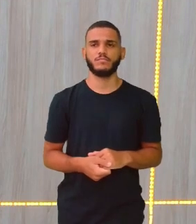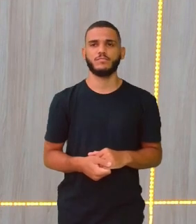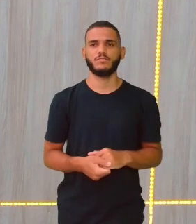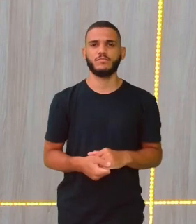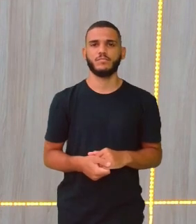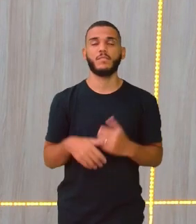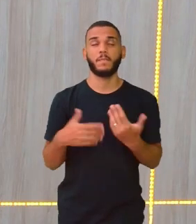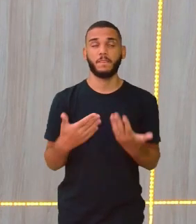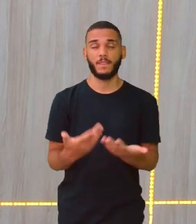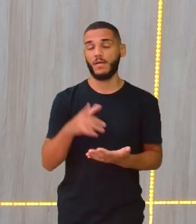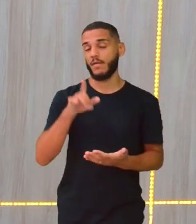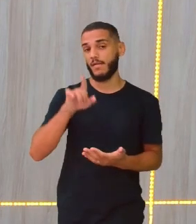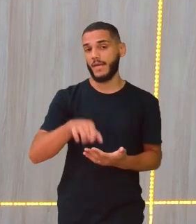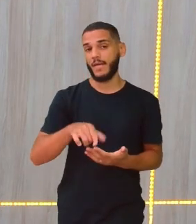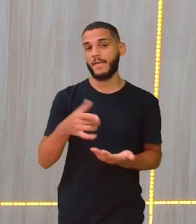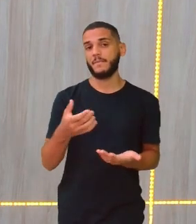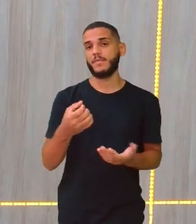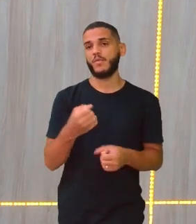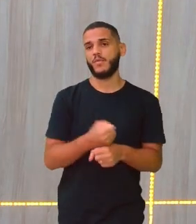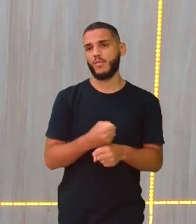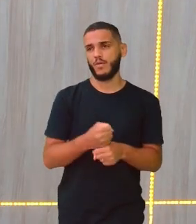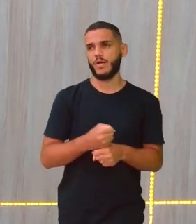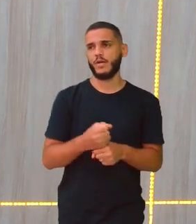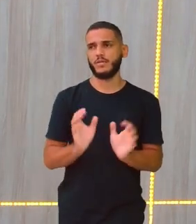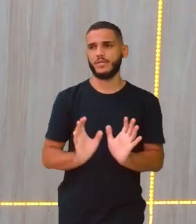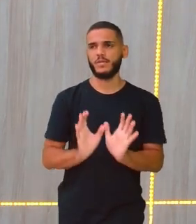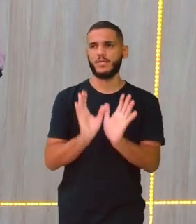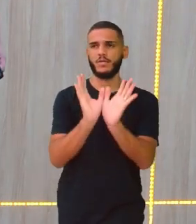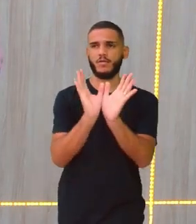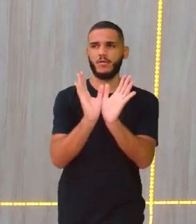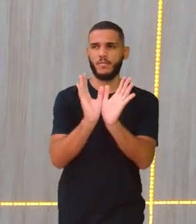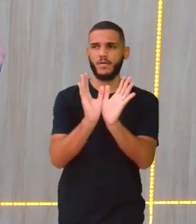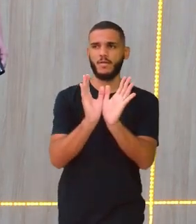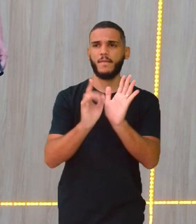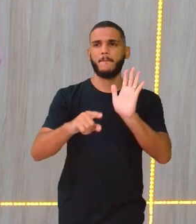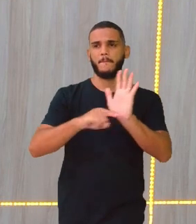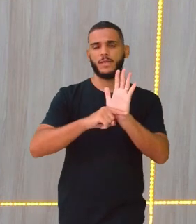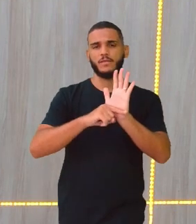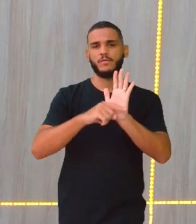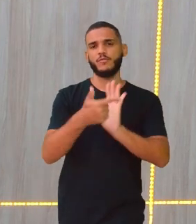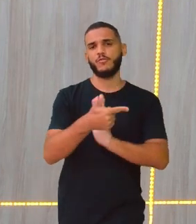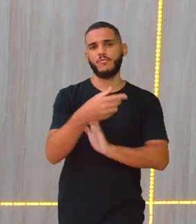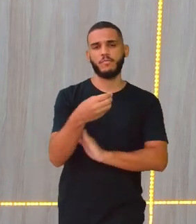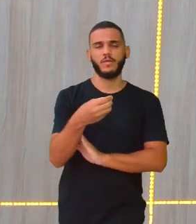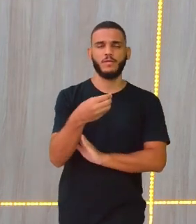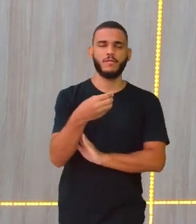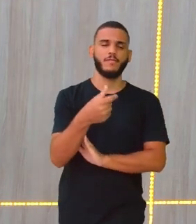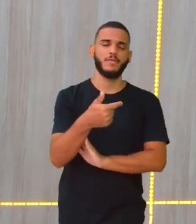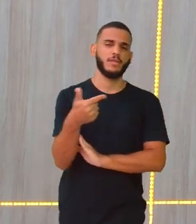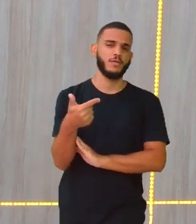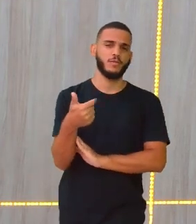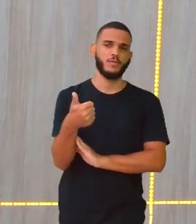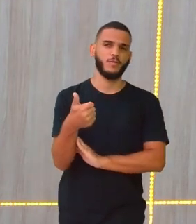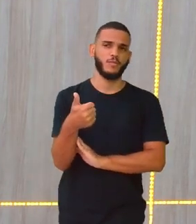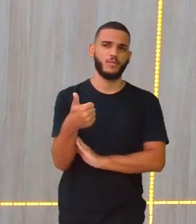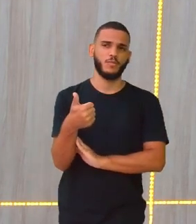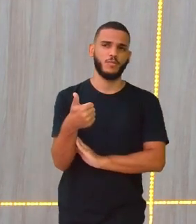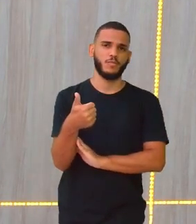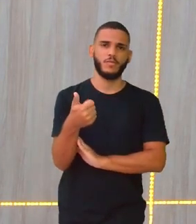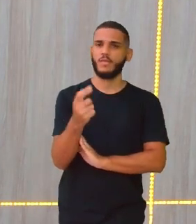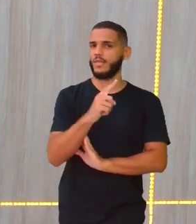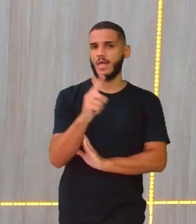A edição da Copa, é claro que, né? Opa, menos 2021. A edição da